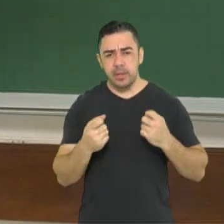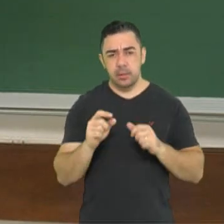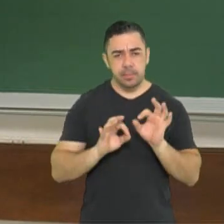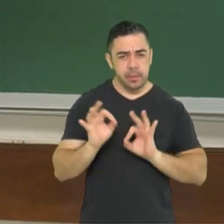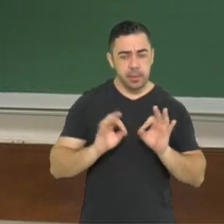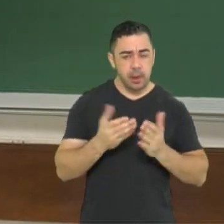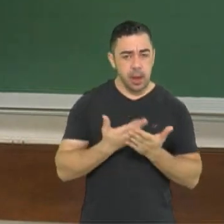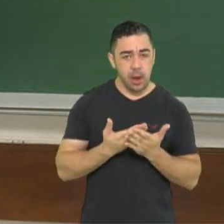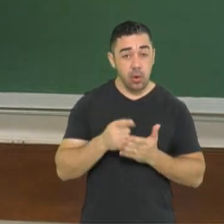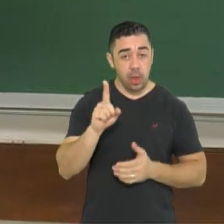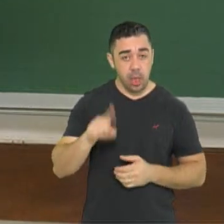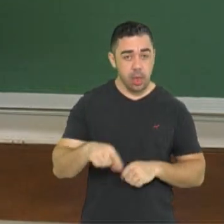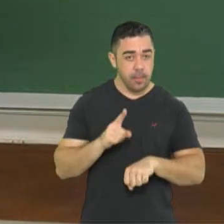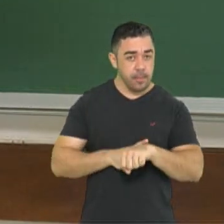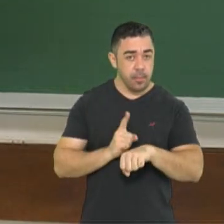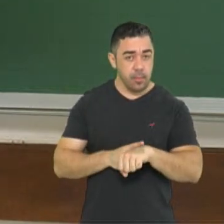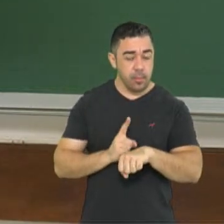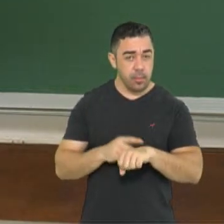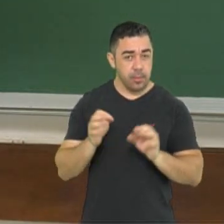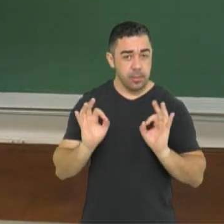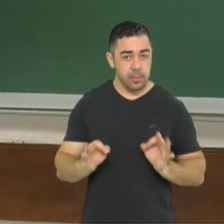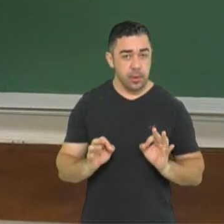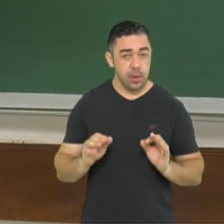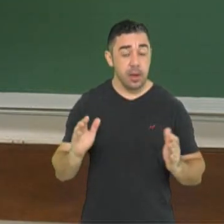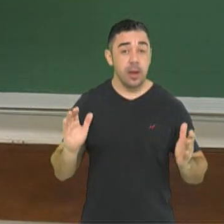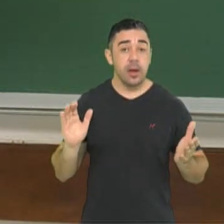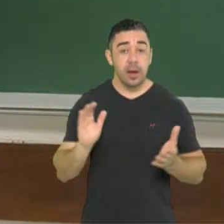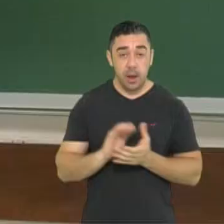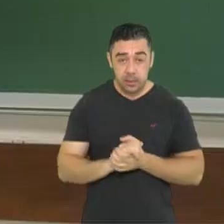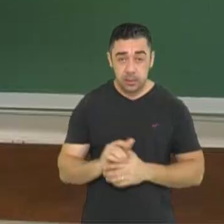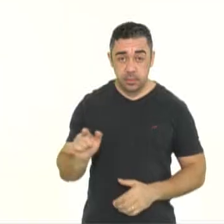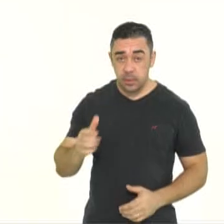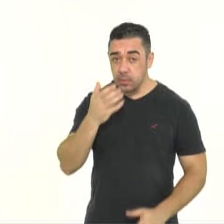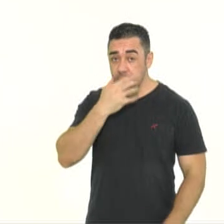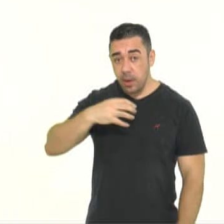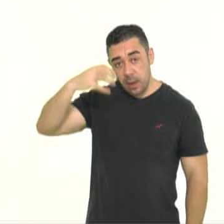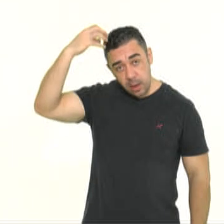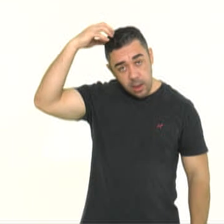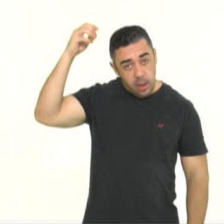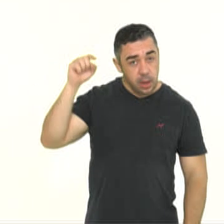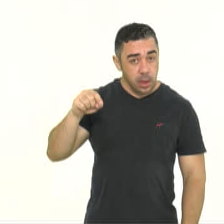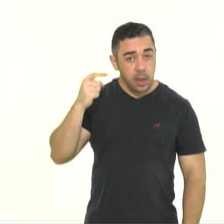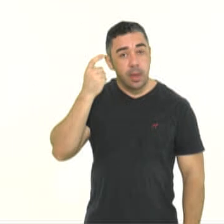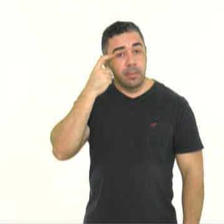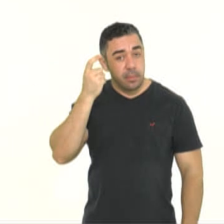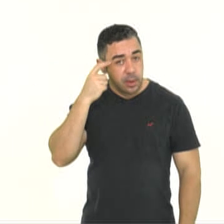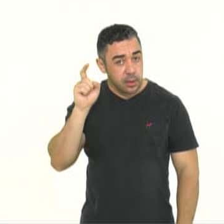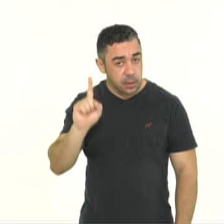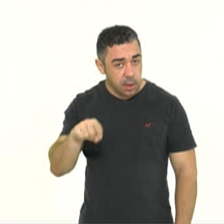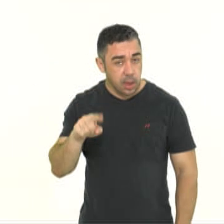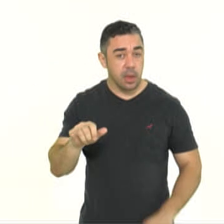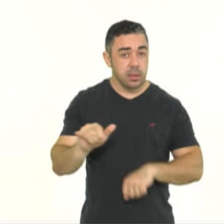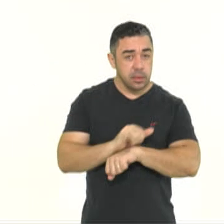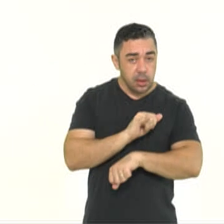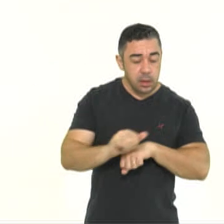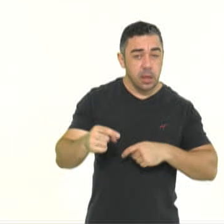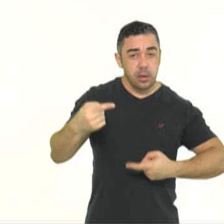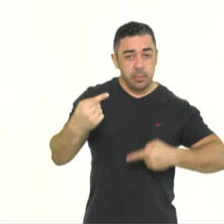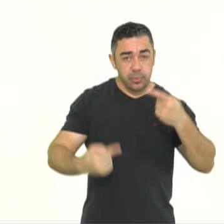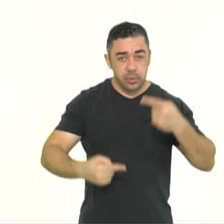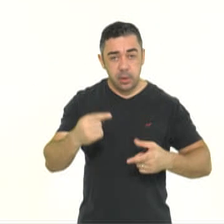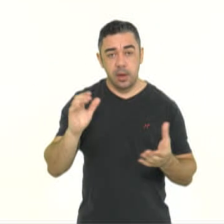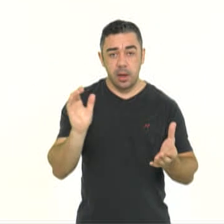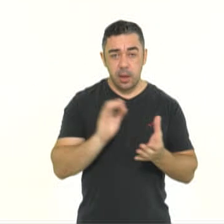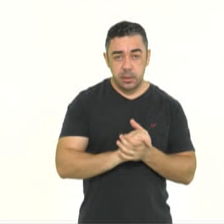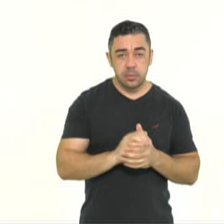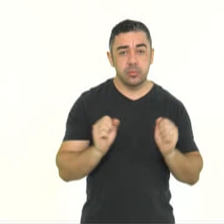vocês. Momento determinado, até o casamento do rei é pensado nessa artimanha política,